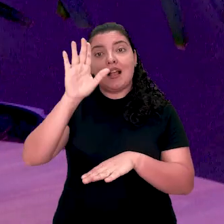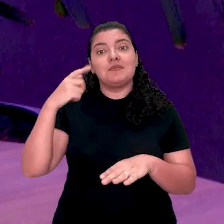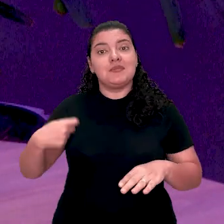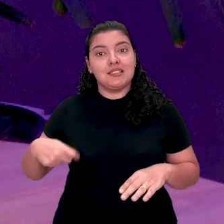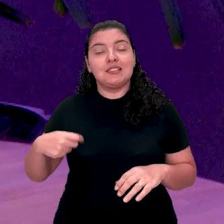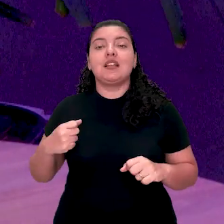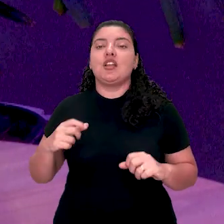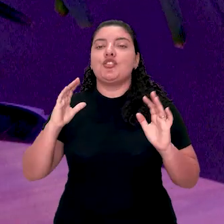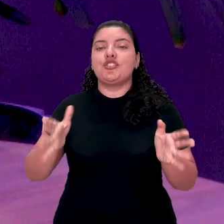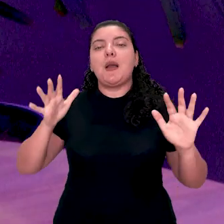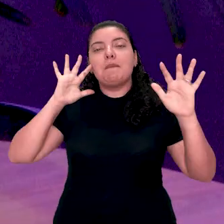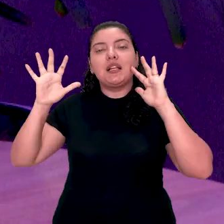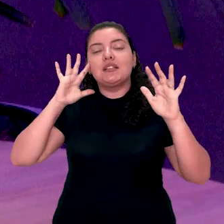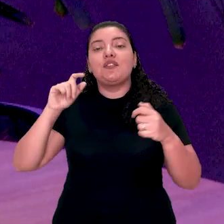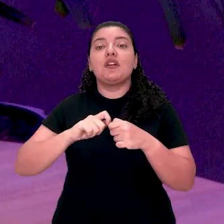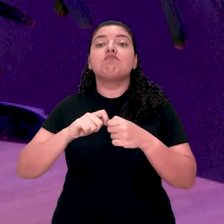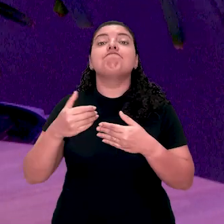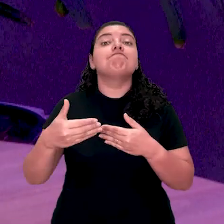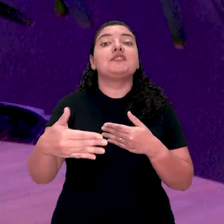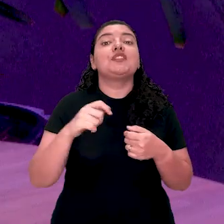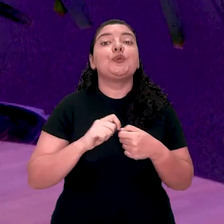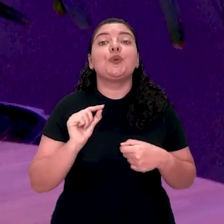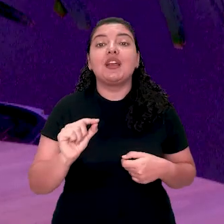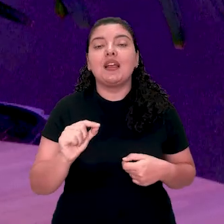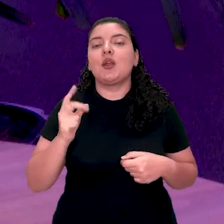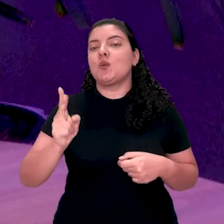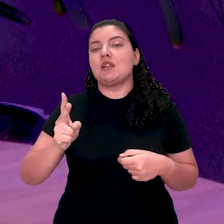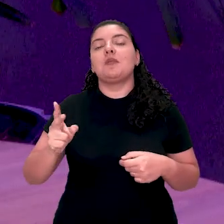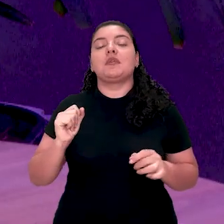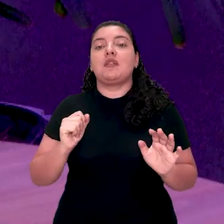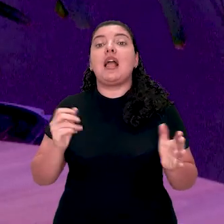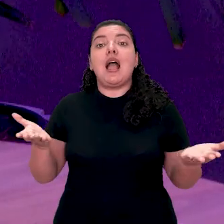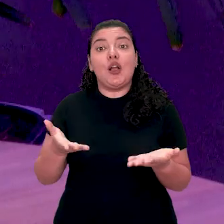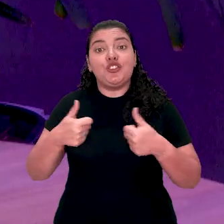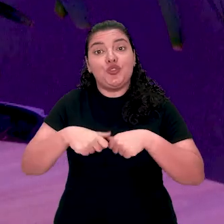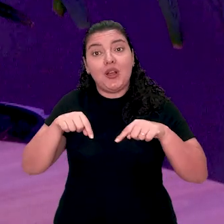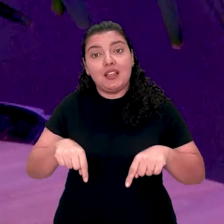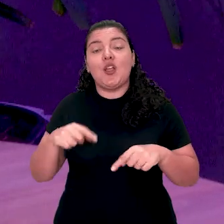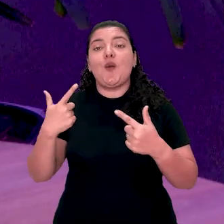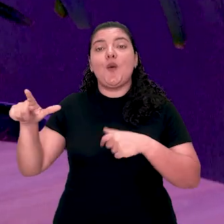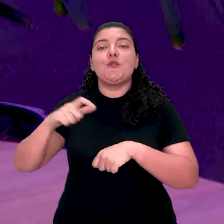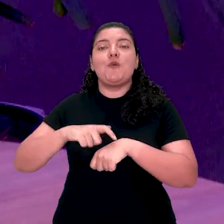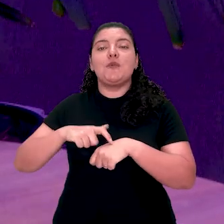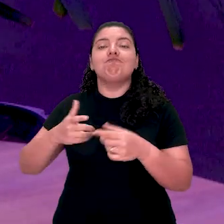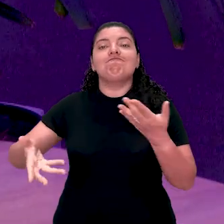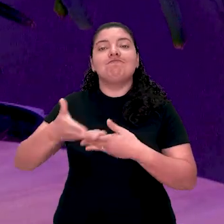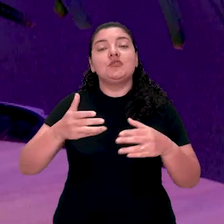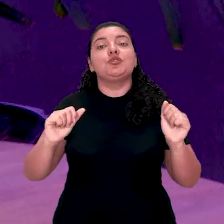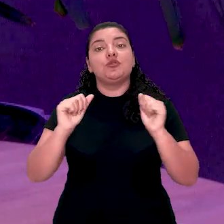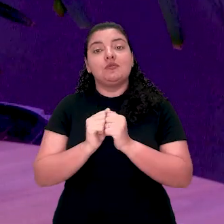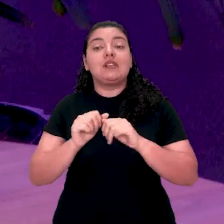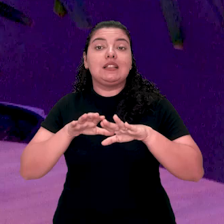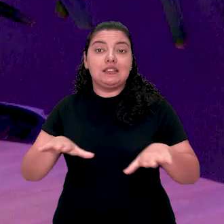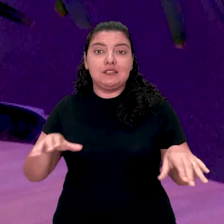segmentos, né? Eu já fico pensando o que é que eu vou fazer daqui a um tempo, né? Eu sempre estou pensando, agora estou aqui, mas eu quero outro movimento e esse outro movimento vai